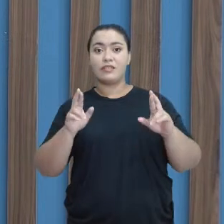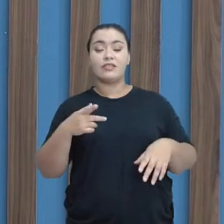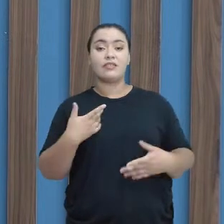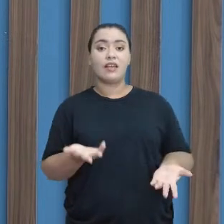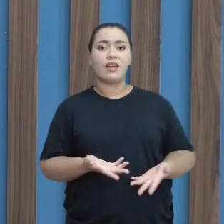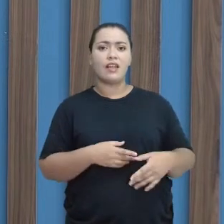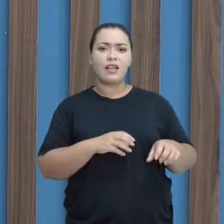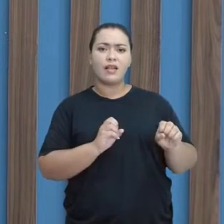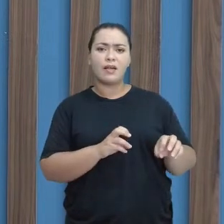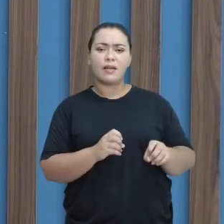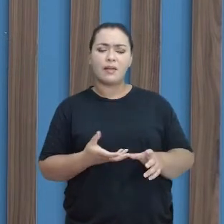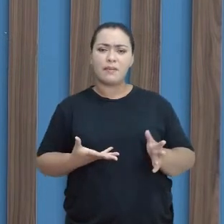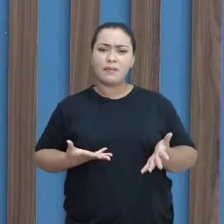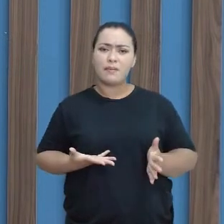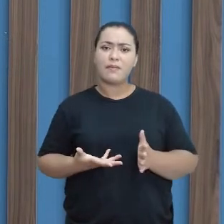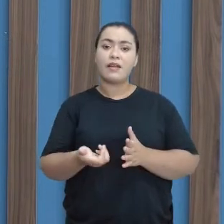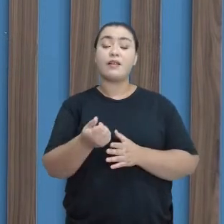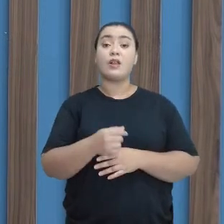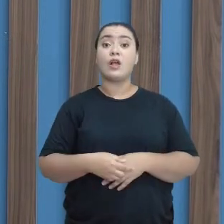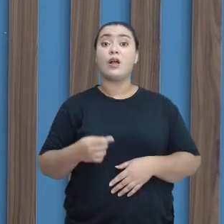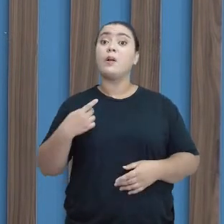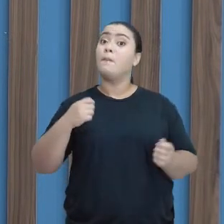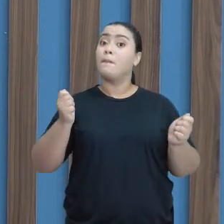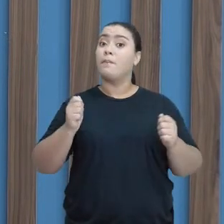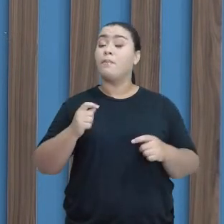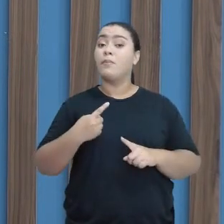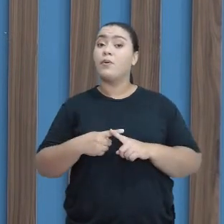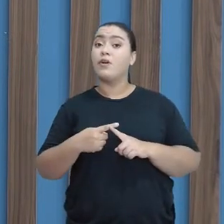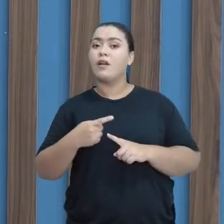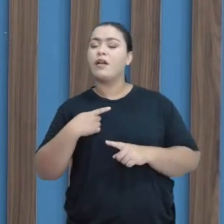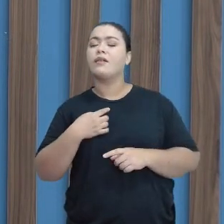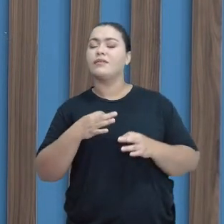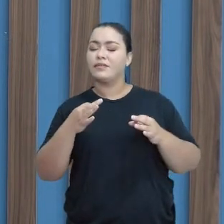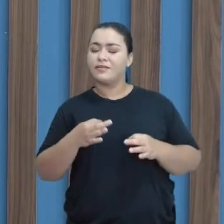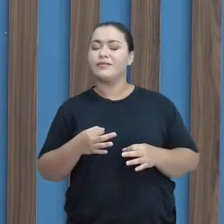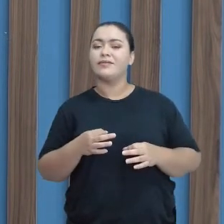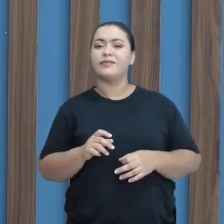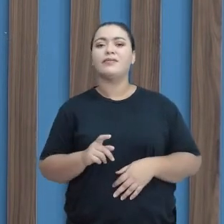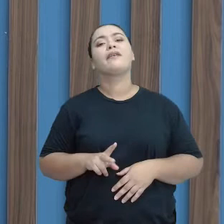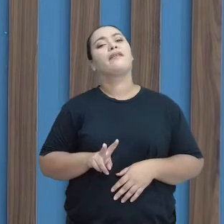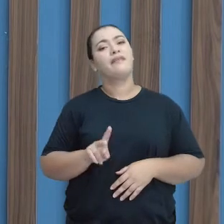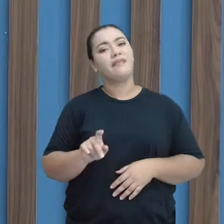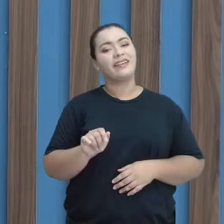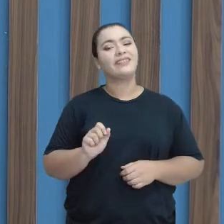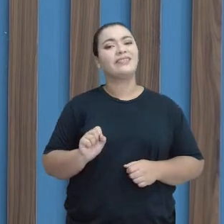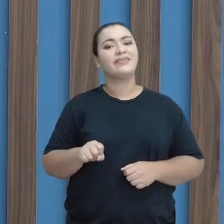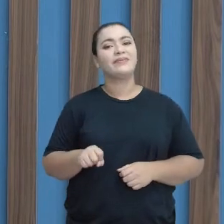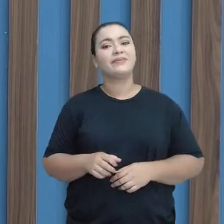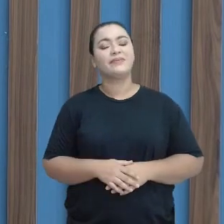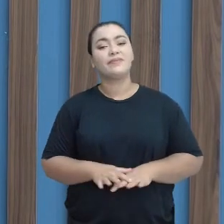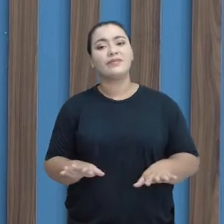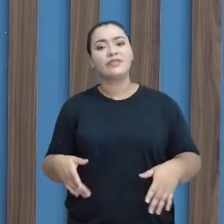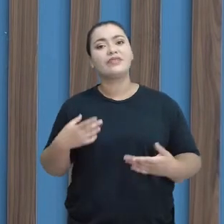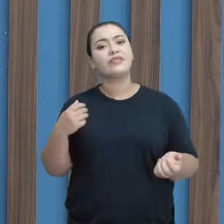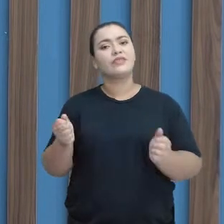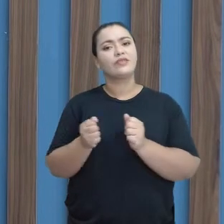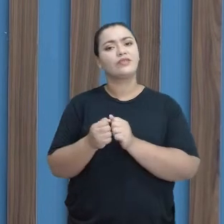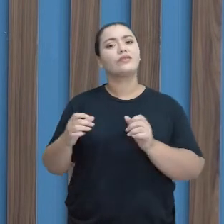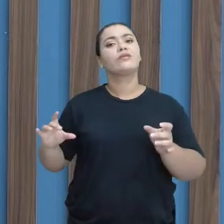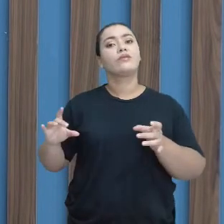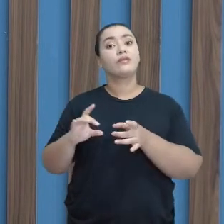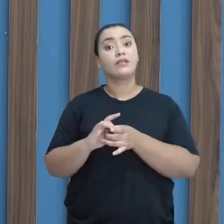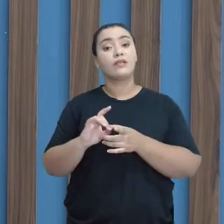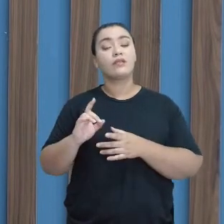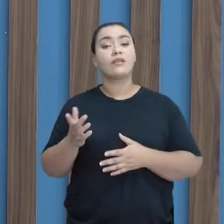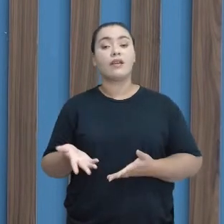seja maravilhosa para vocês, porque eu tenho certeza que será, tá? Então, vamos juntos aí conectados. Se você ainda não